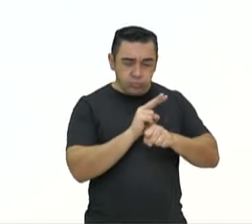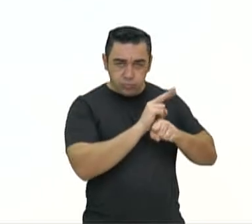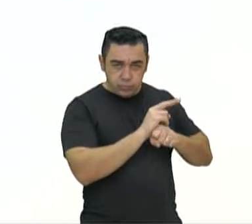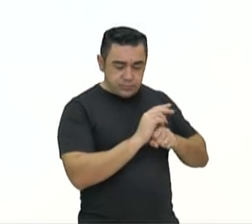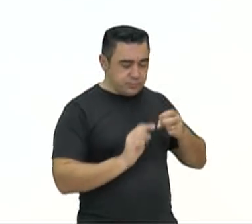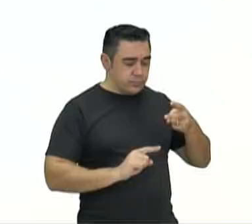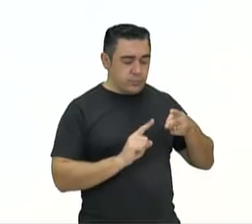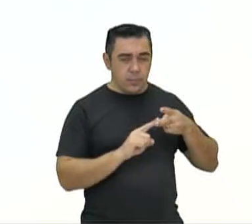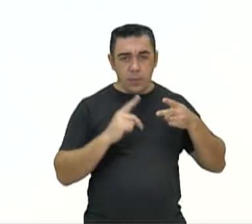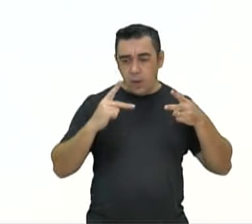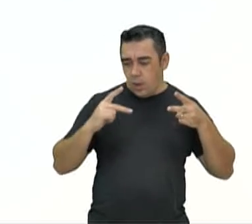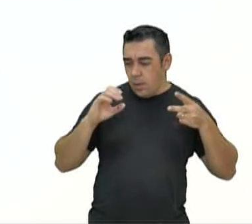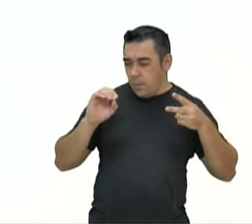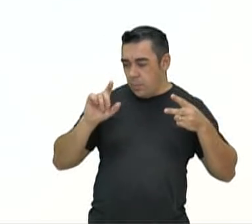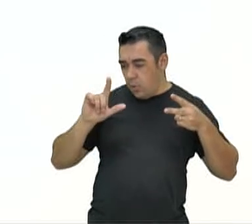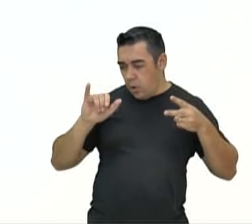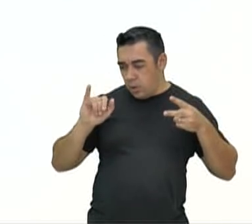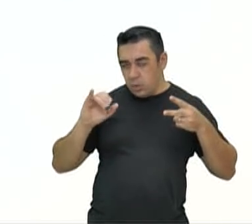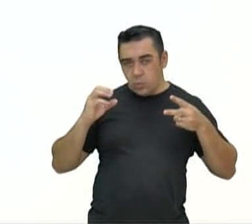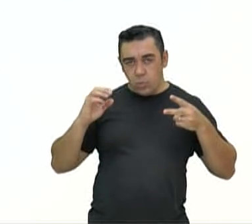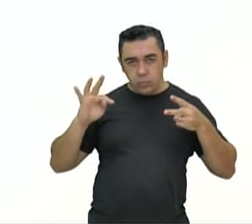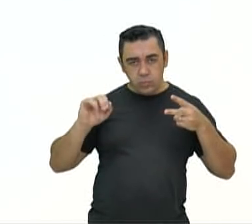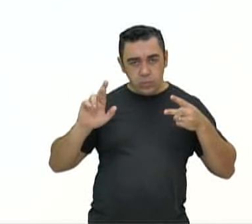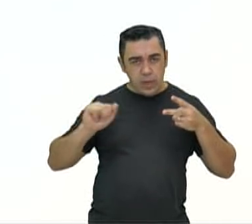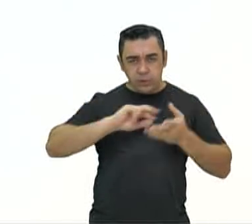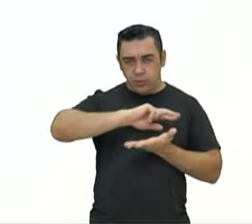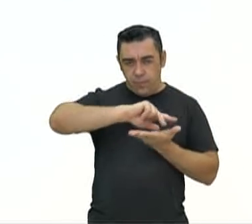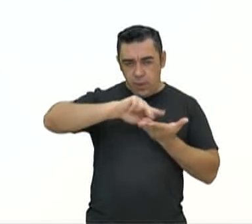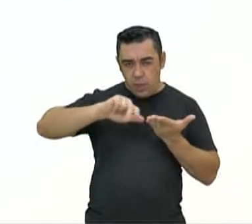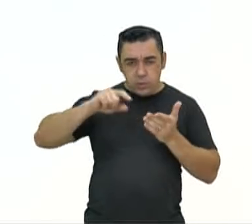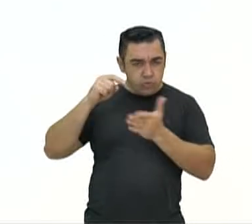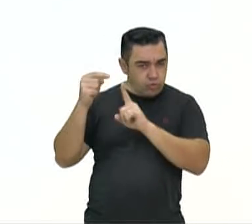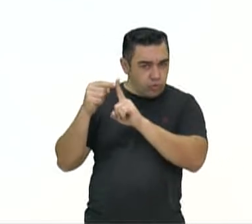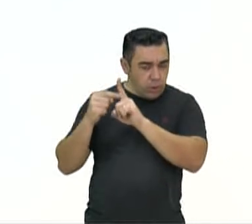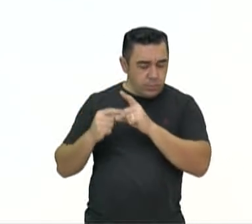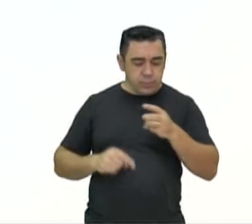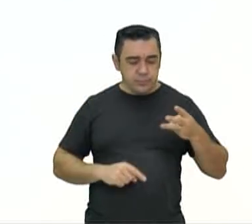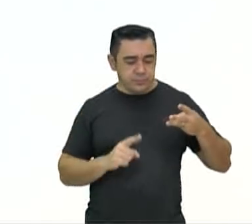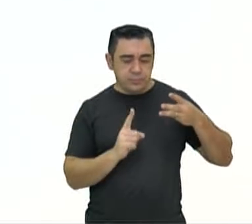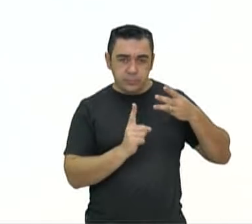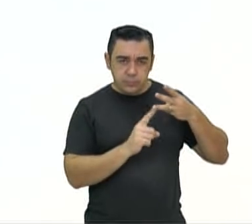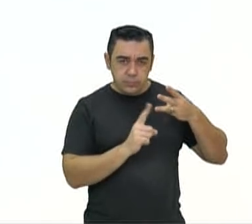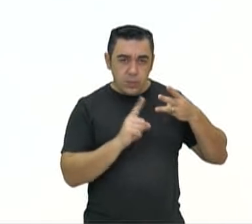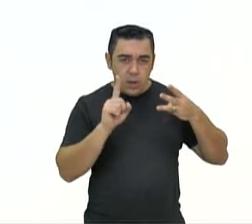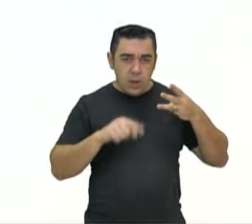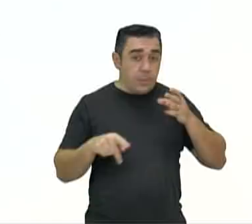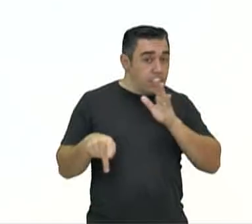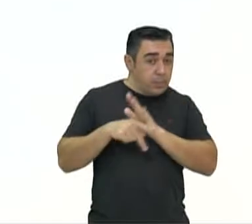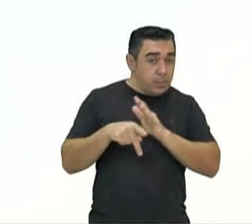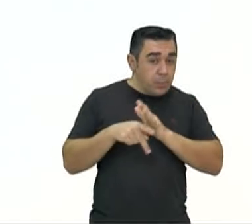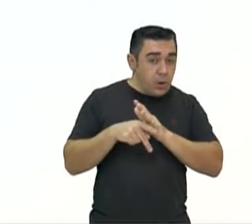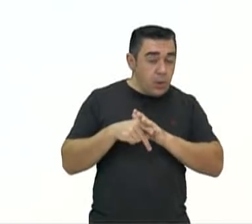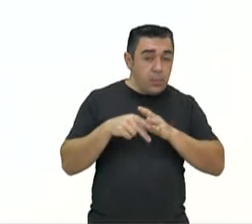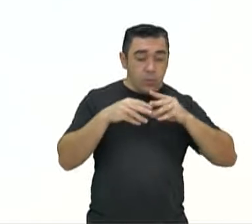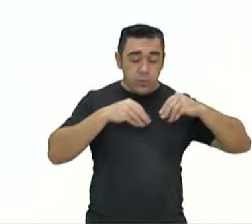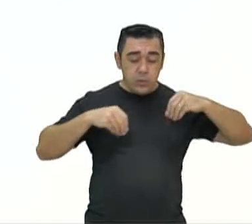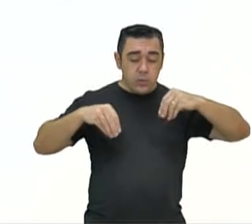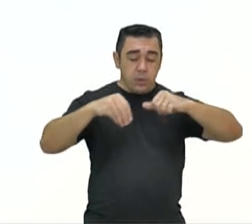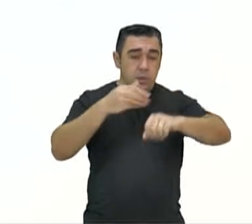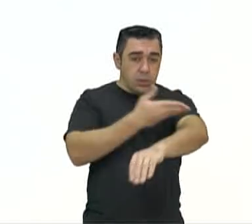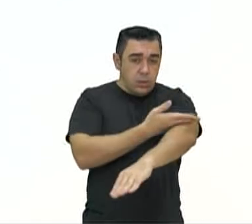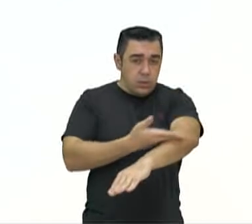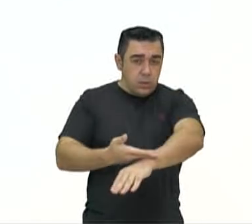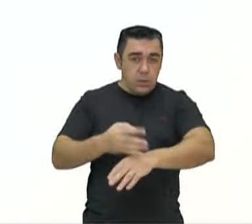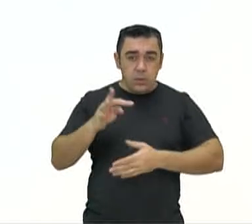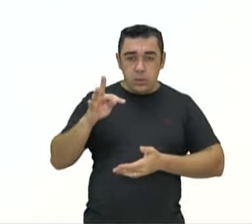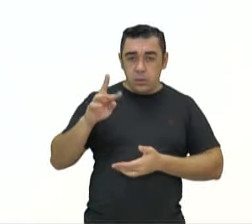a policultura, que pega toda essa região em laranja. Aí você tem o cinturão do trigo, que é essa parte em amarelo,